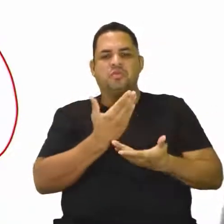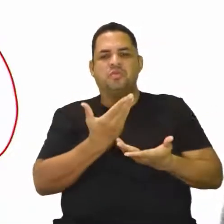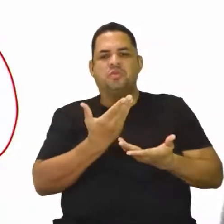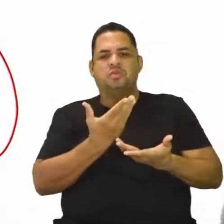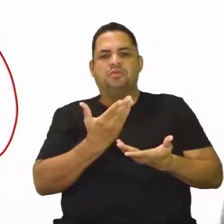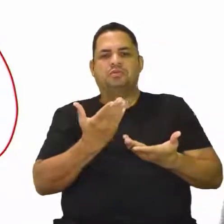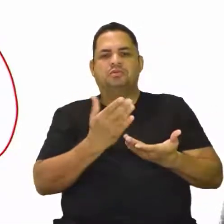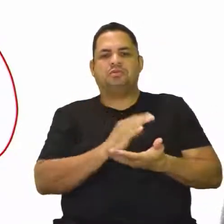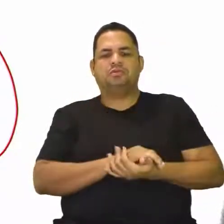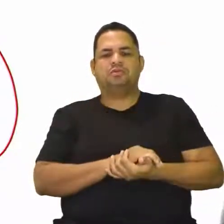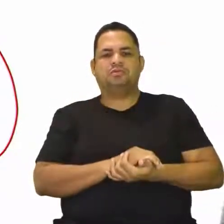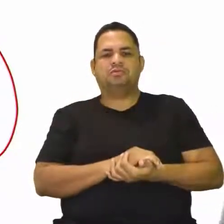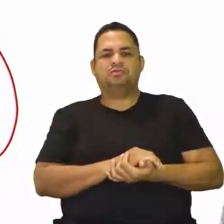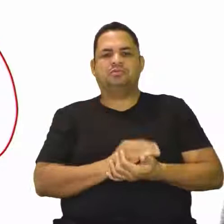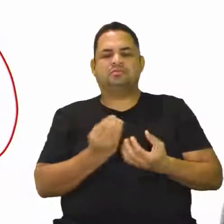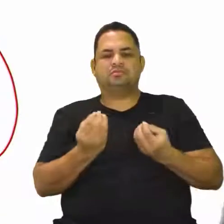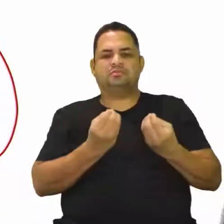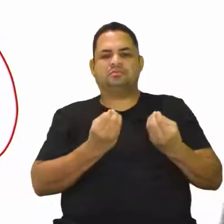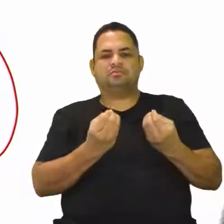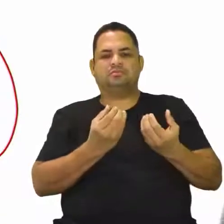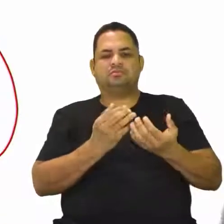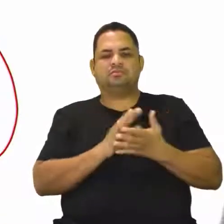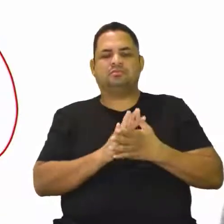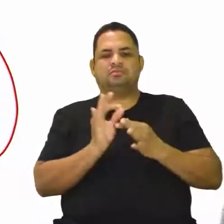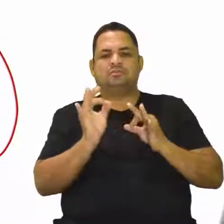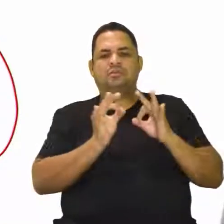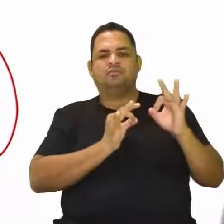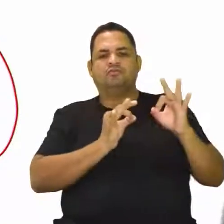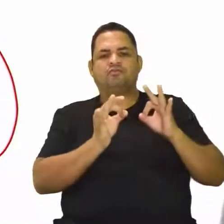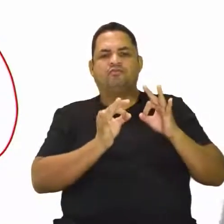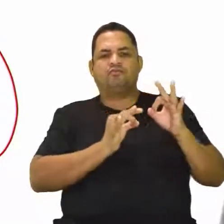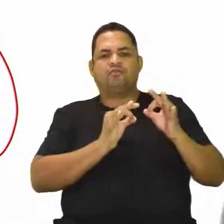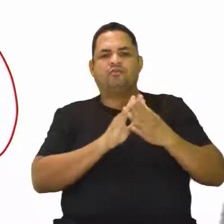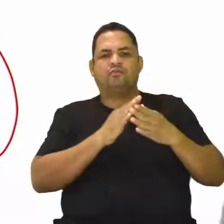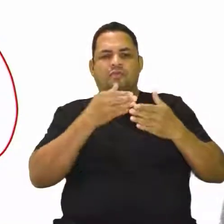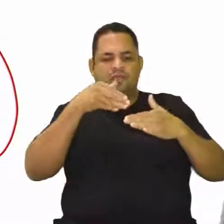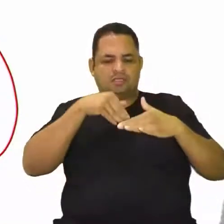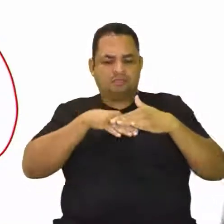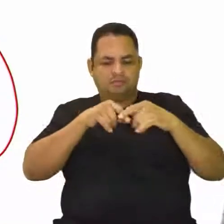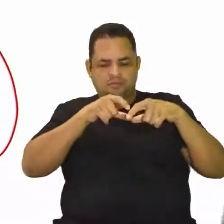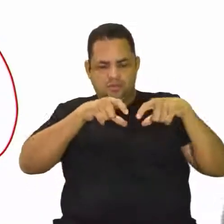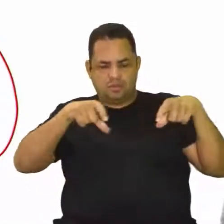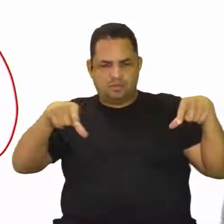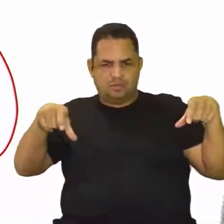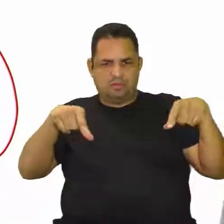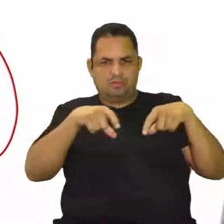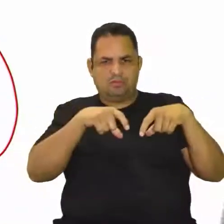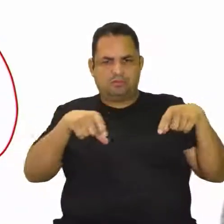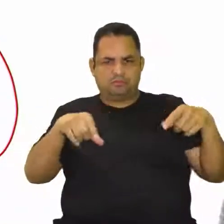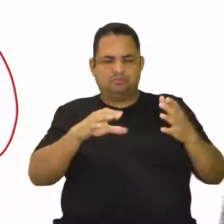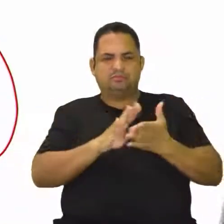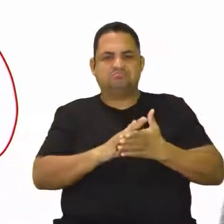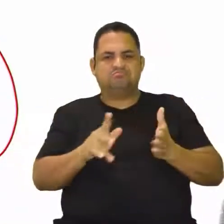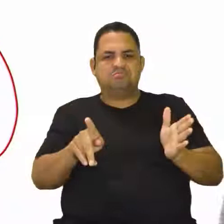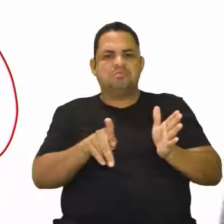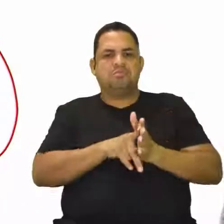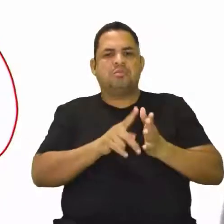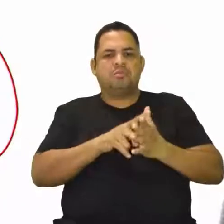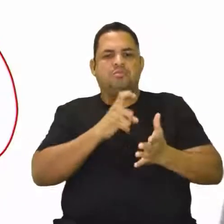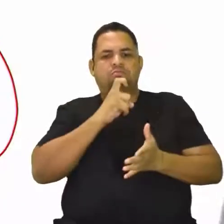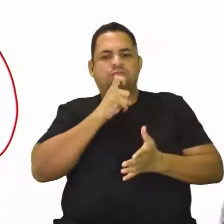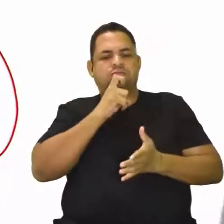sem chance e além do mais eles construiu essa stream cheias em pleno inverno